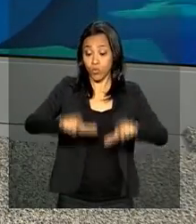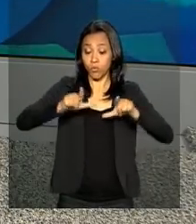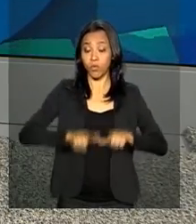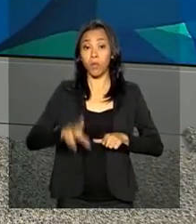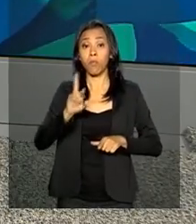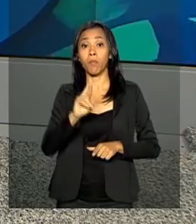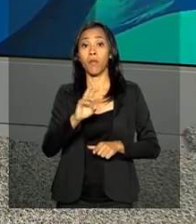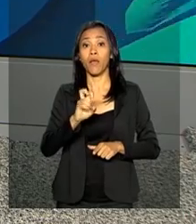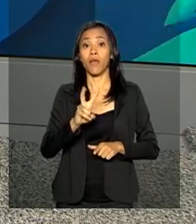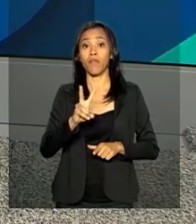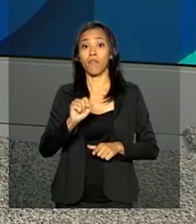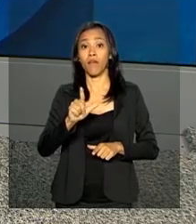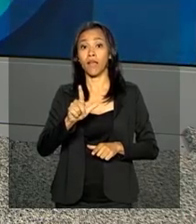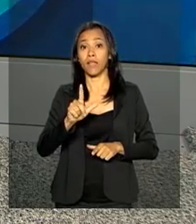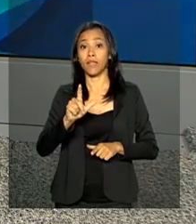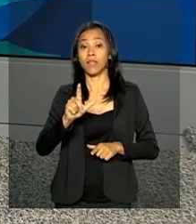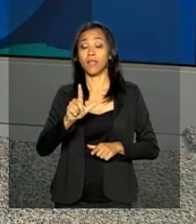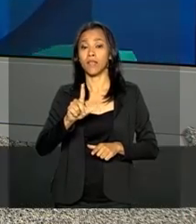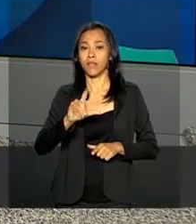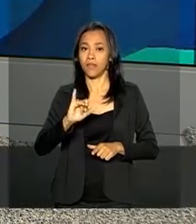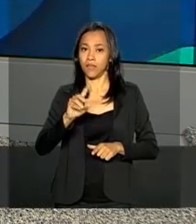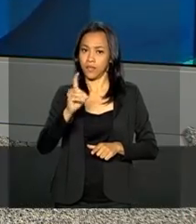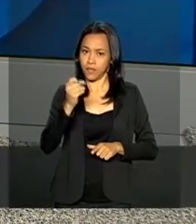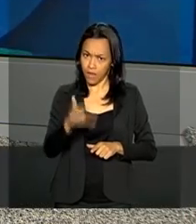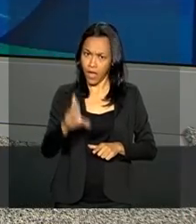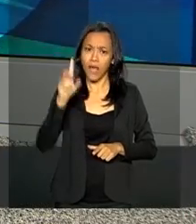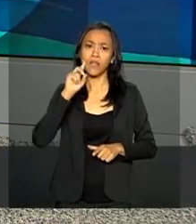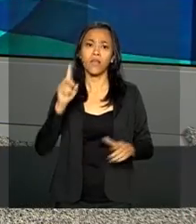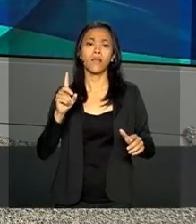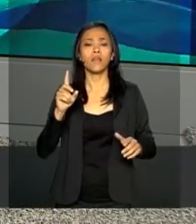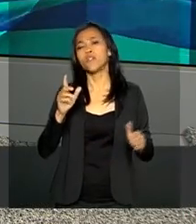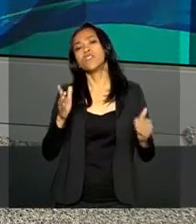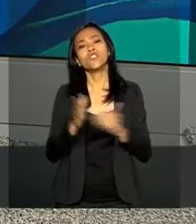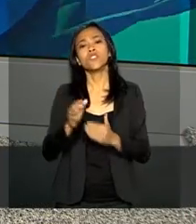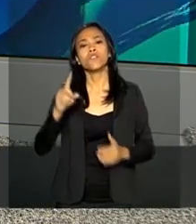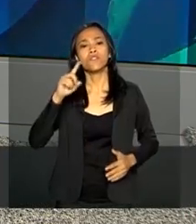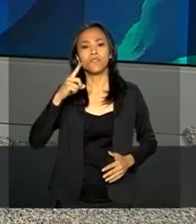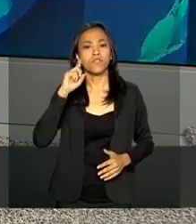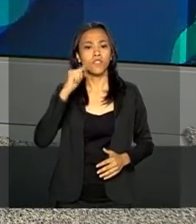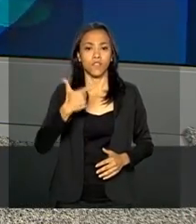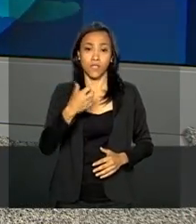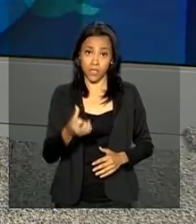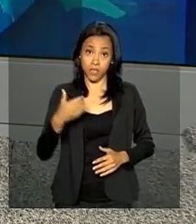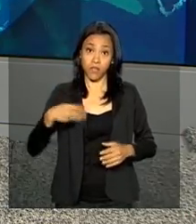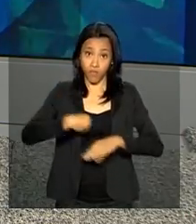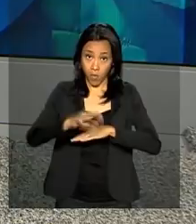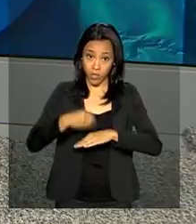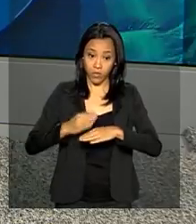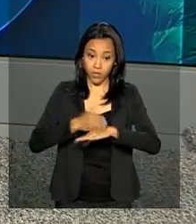próxima segunda-feira 26 para mais informações basta acessar maismedicos.gov.br